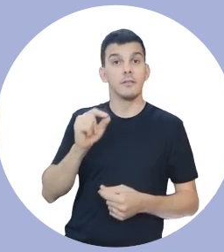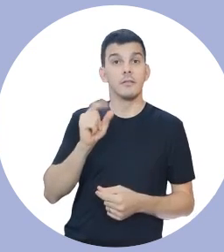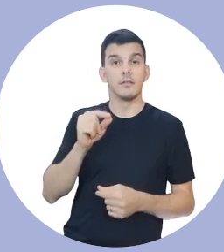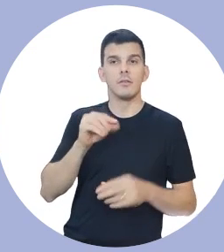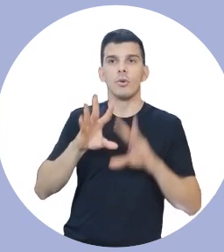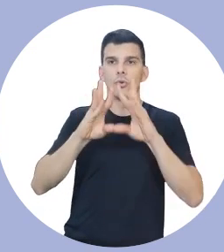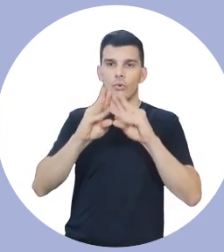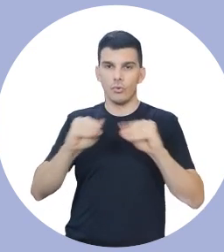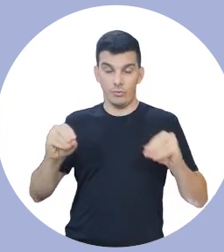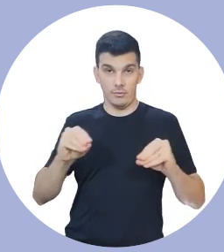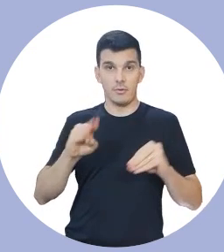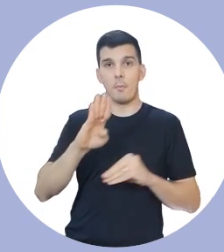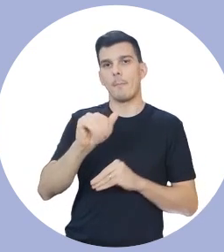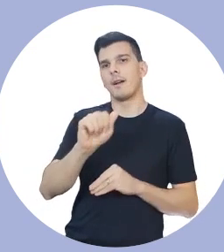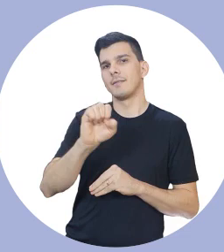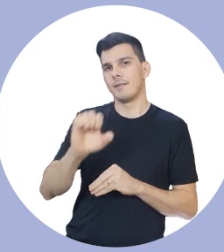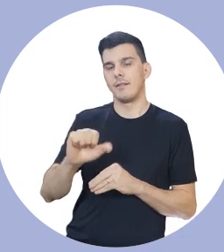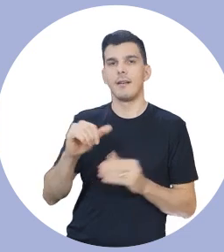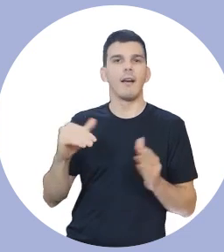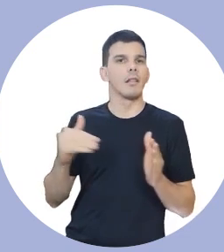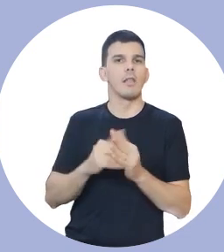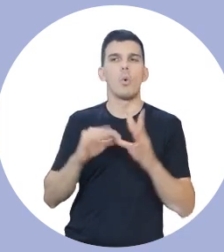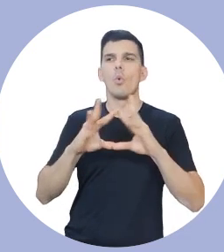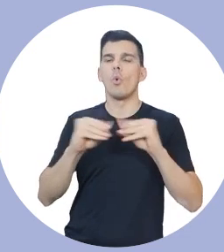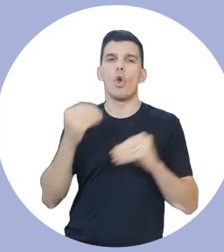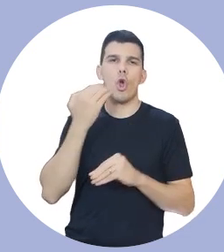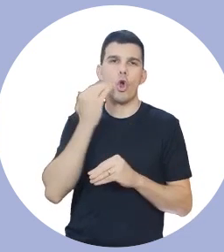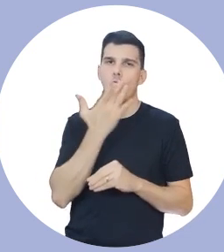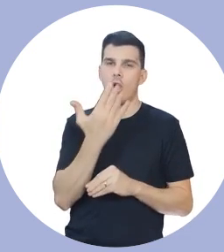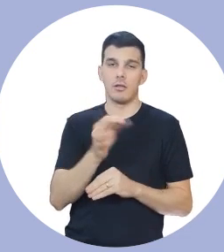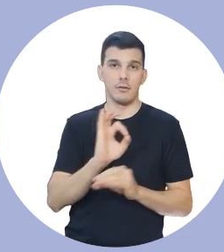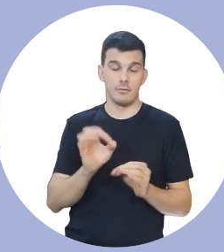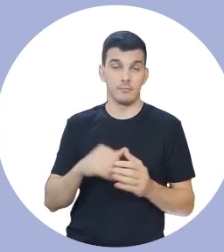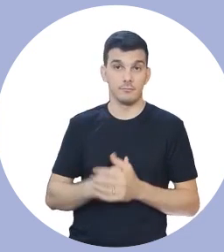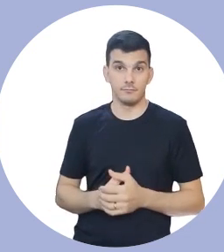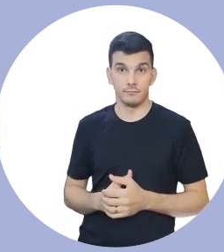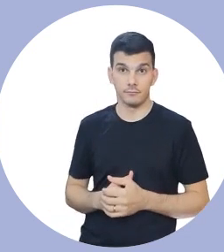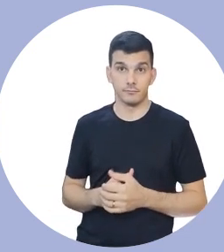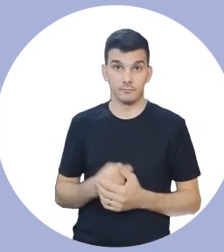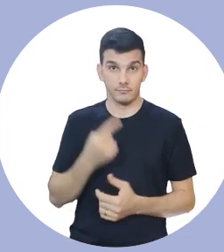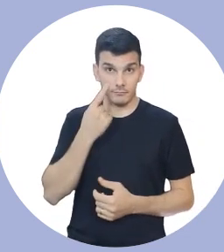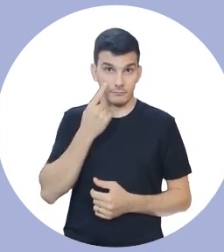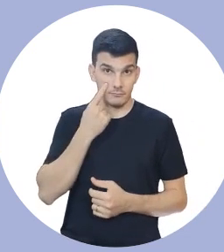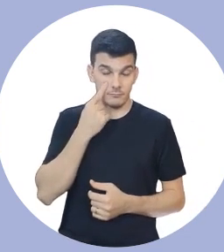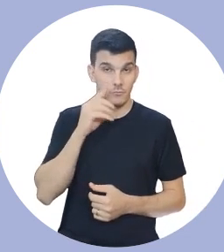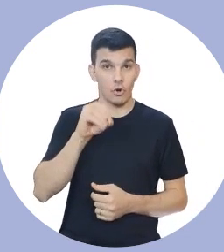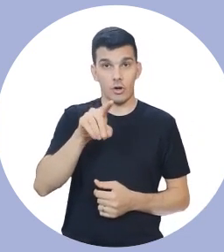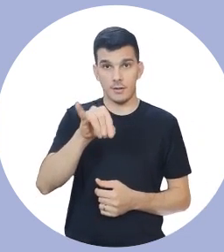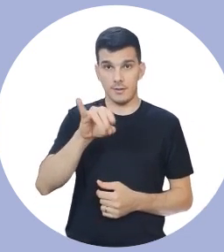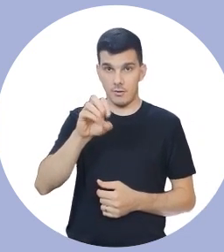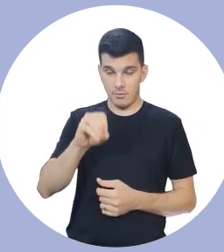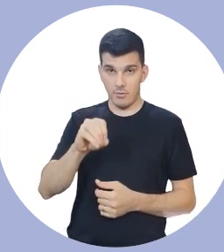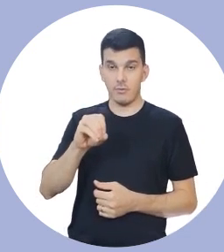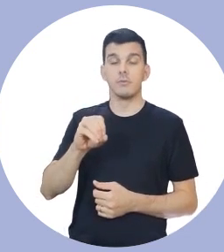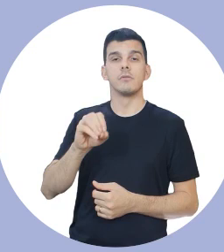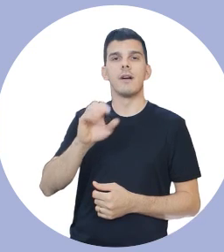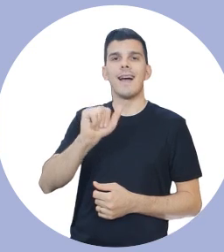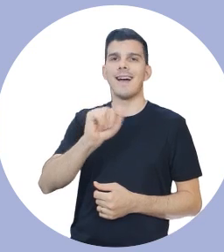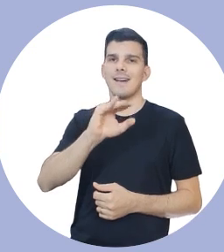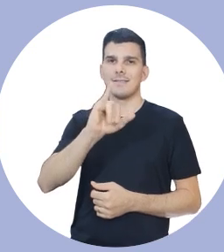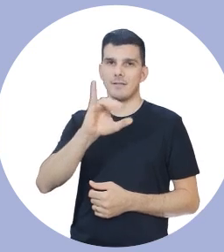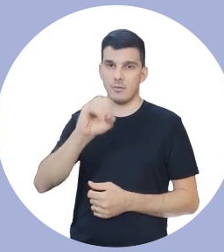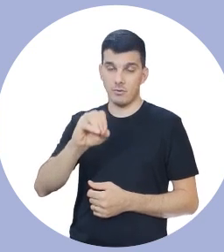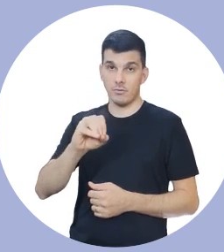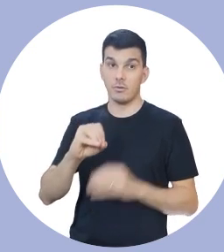isso que o ácido foi neutralizando a base, até ficar sem coloração. Então vamos lá. Formação de óxidos de caráter